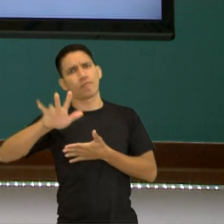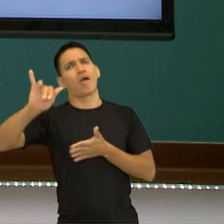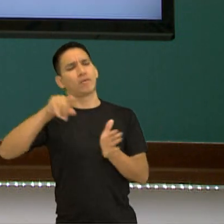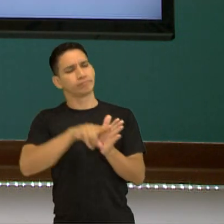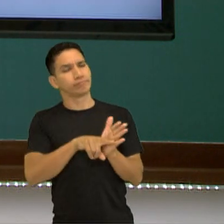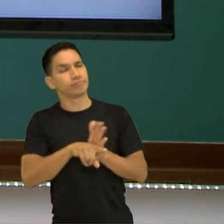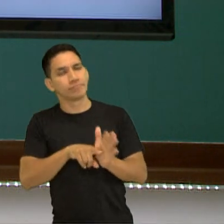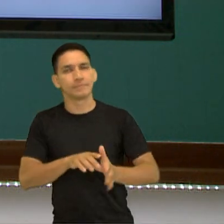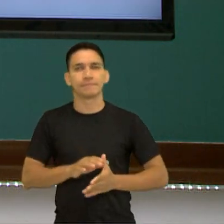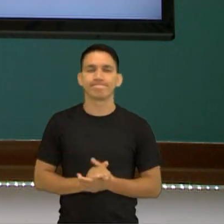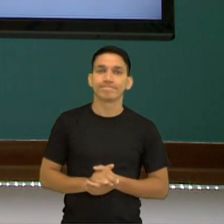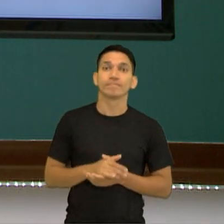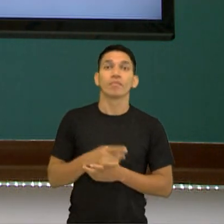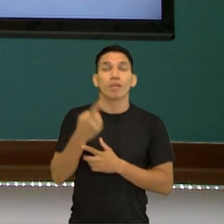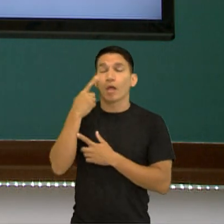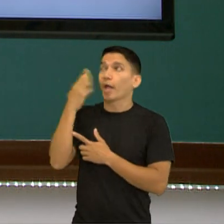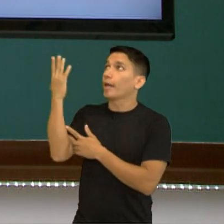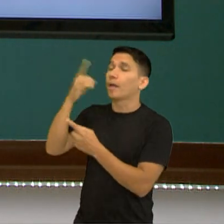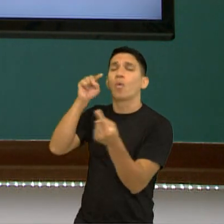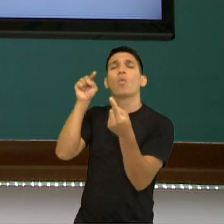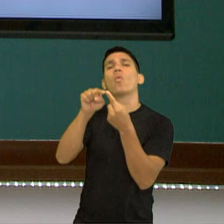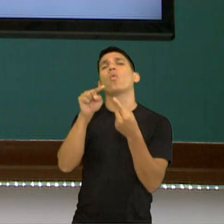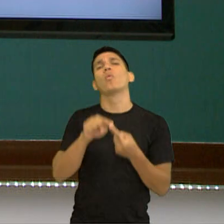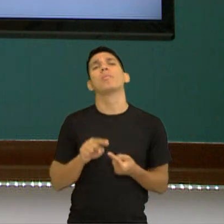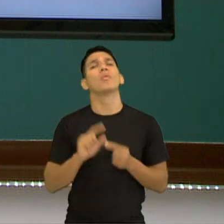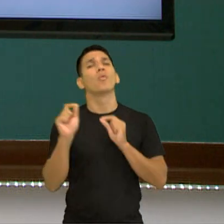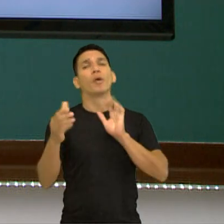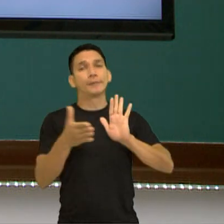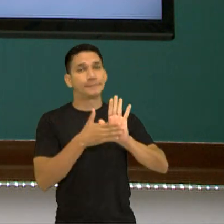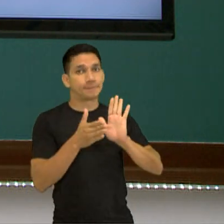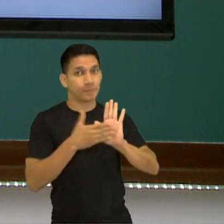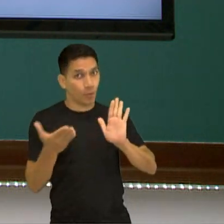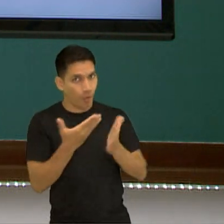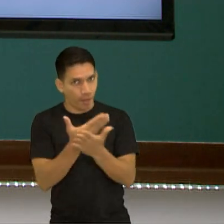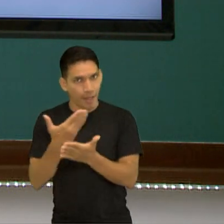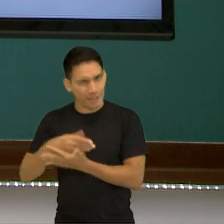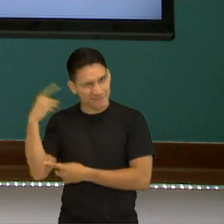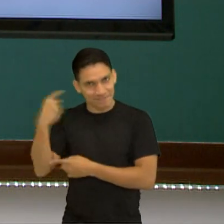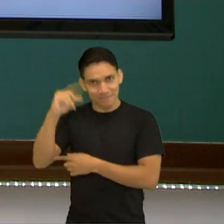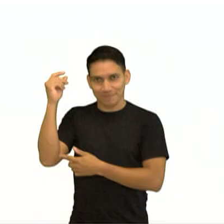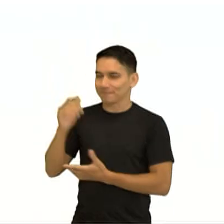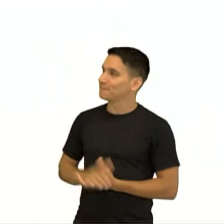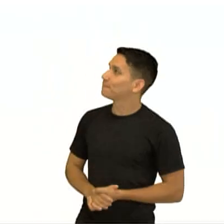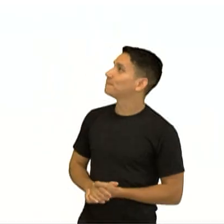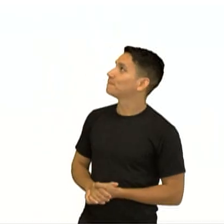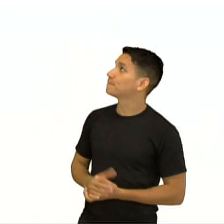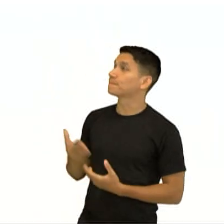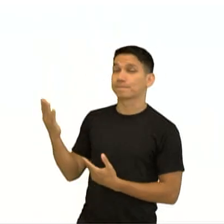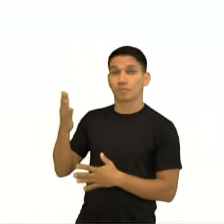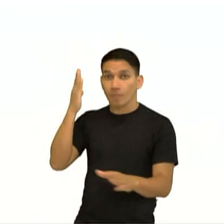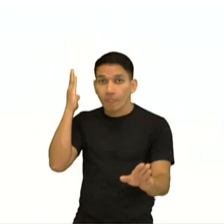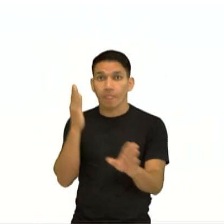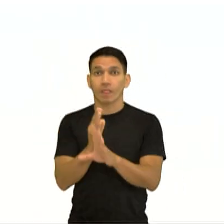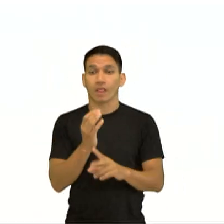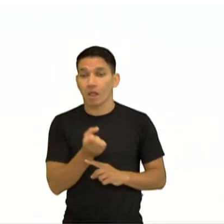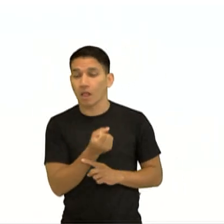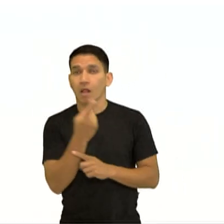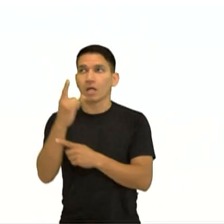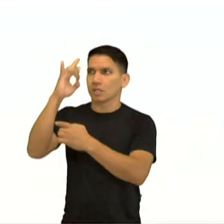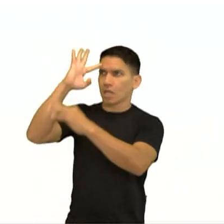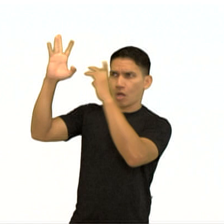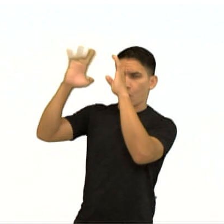vamos conhecer os objetivos propostos na nossa aula de hoje, que está show de bola. Olha lá, ó. Identificar as